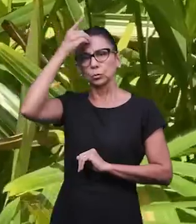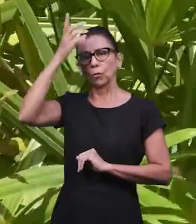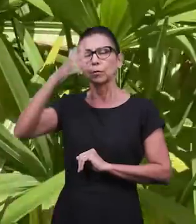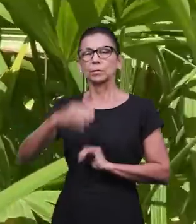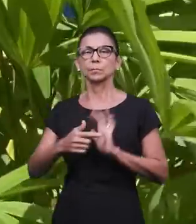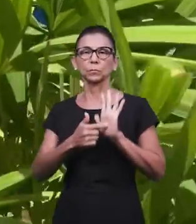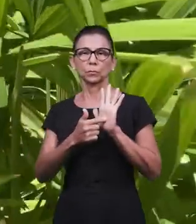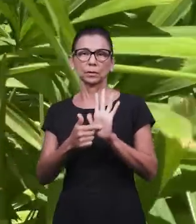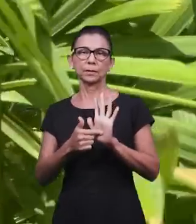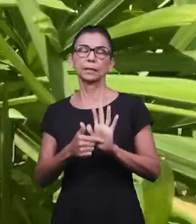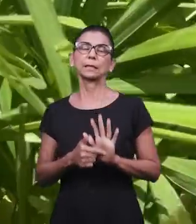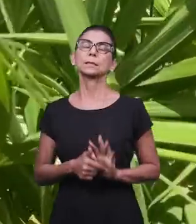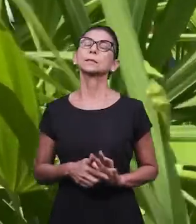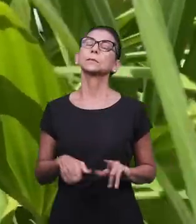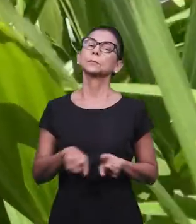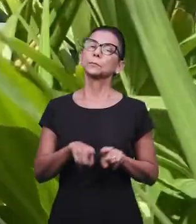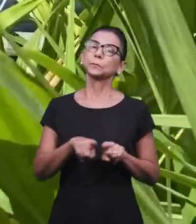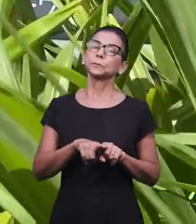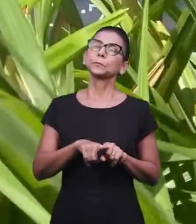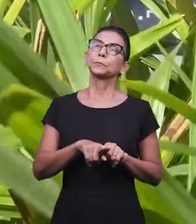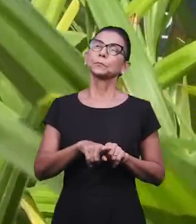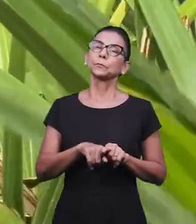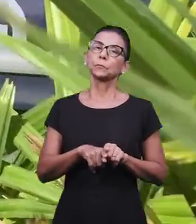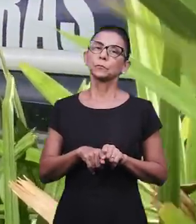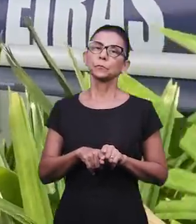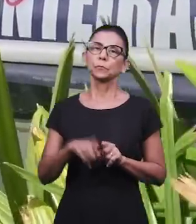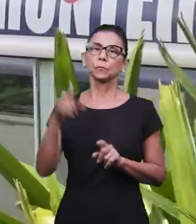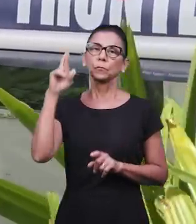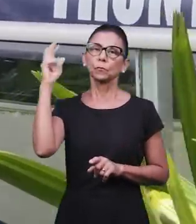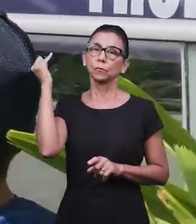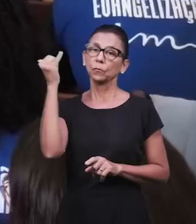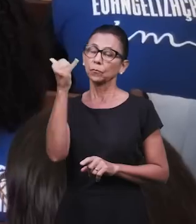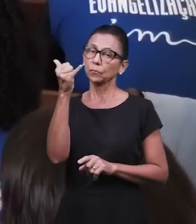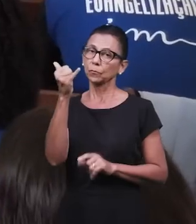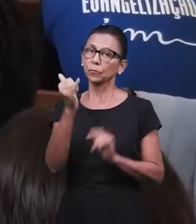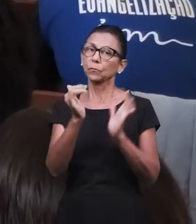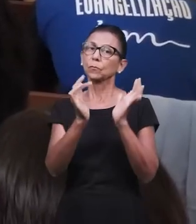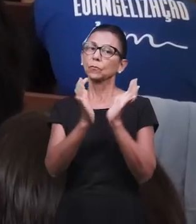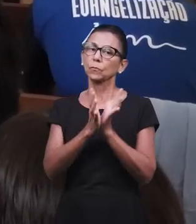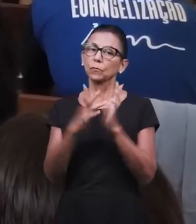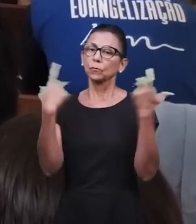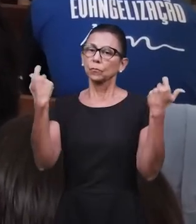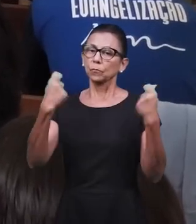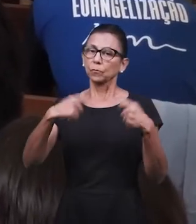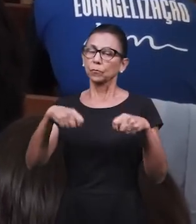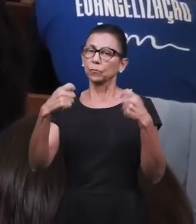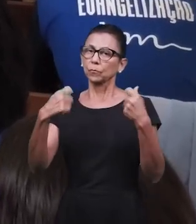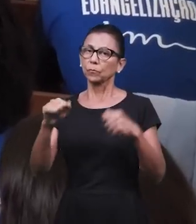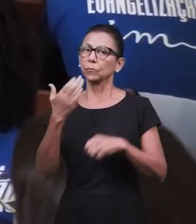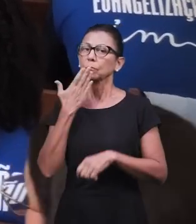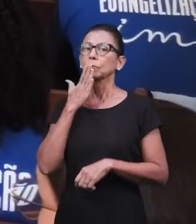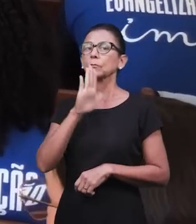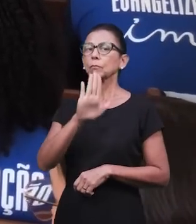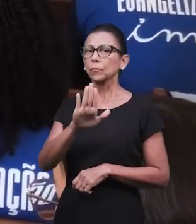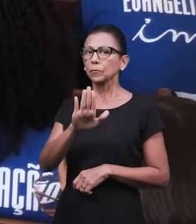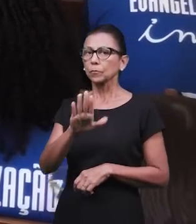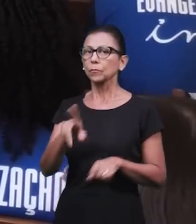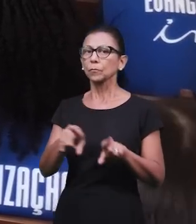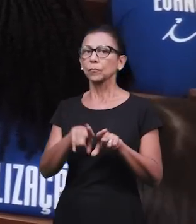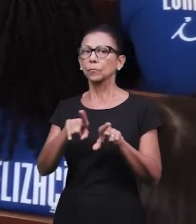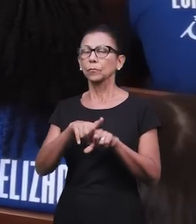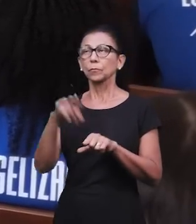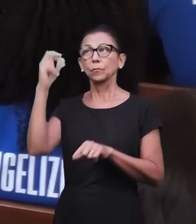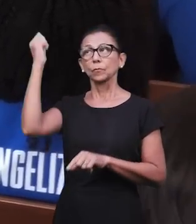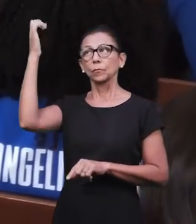no trabalho de campo. E já no caminho, o Senhor falou ao coração desse grupo, suprindo necessidades e fazendo promessas. Por uma revelação